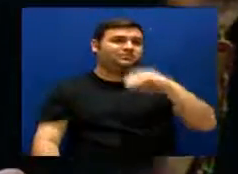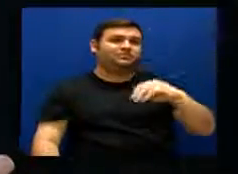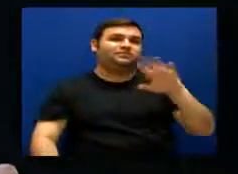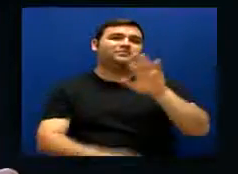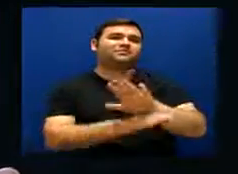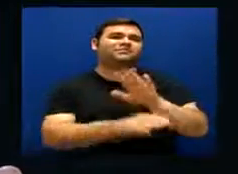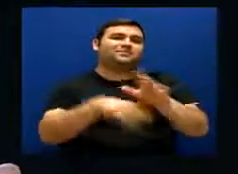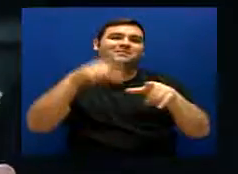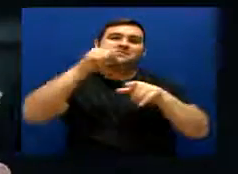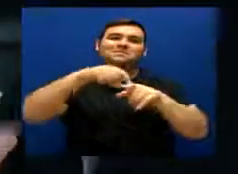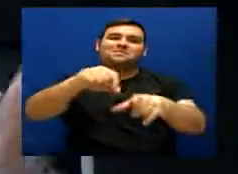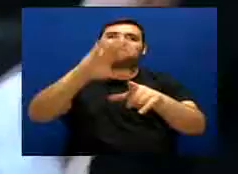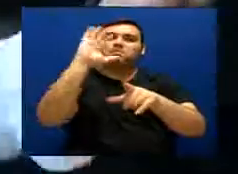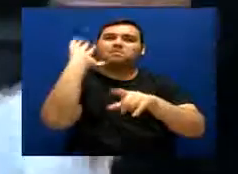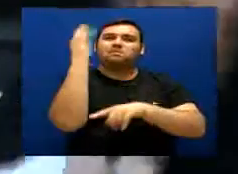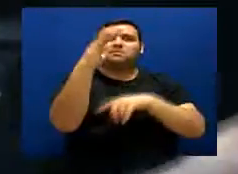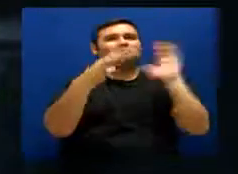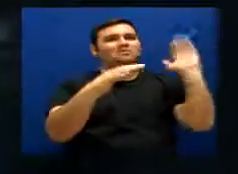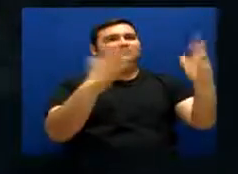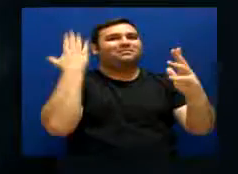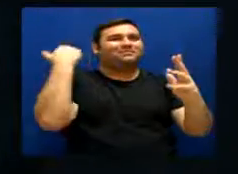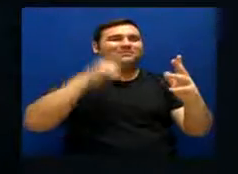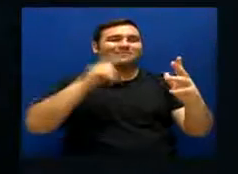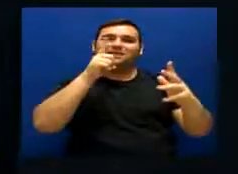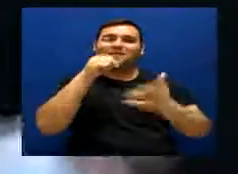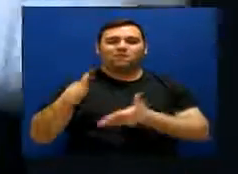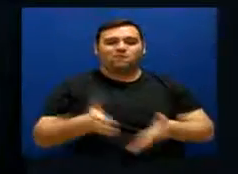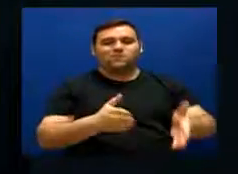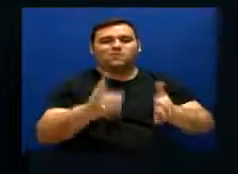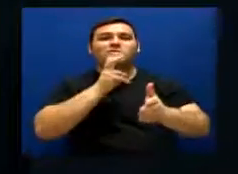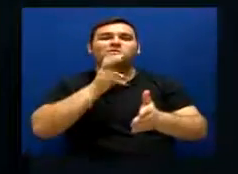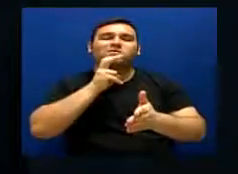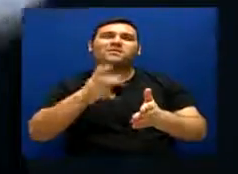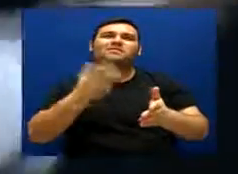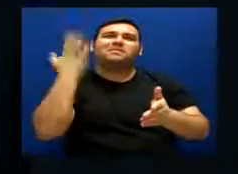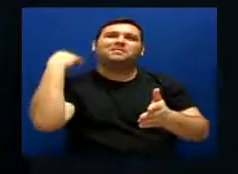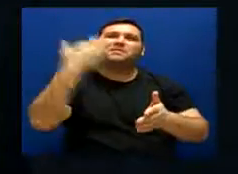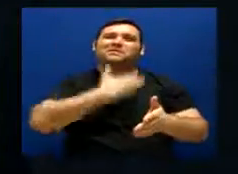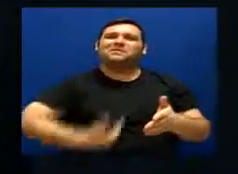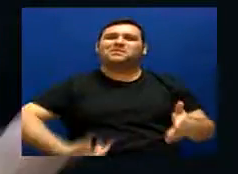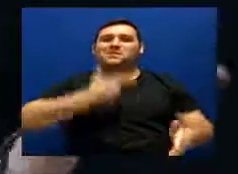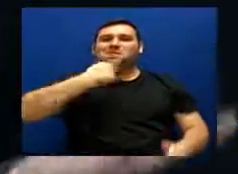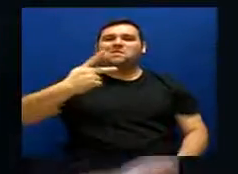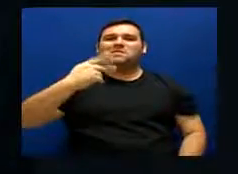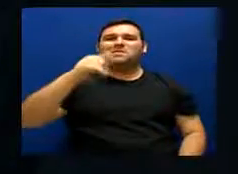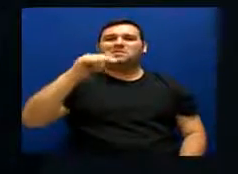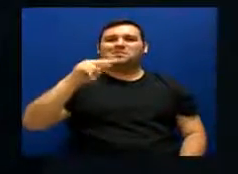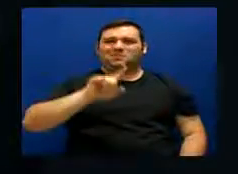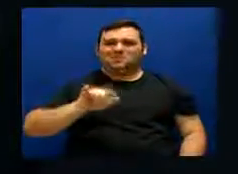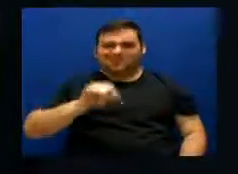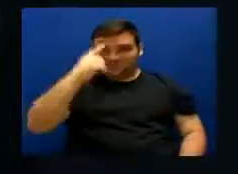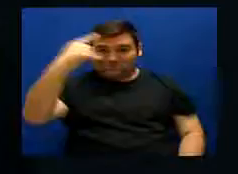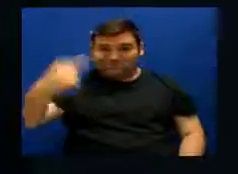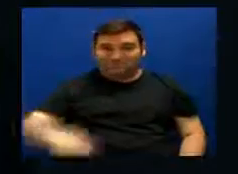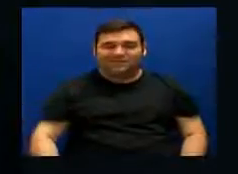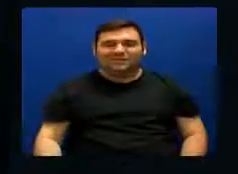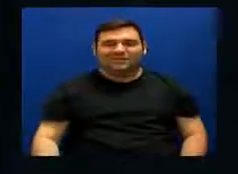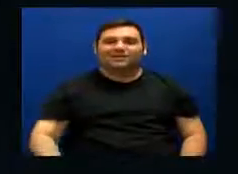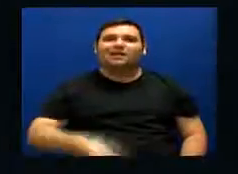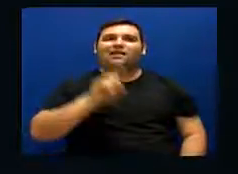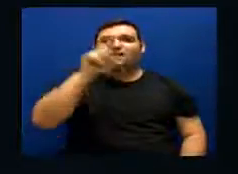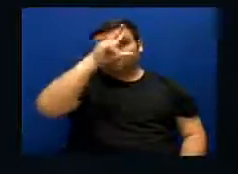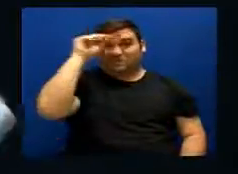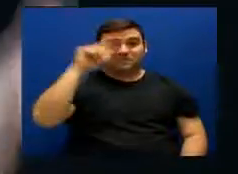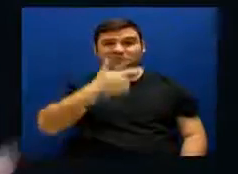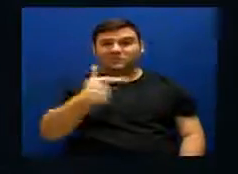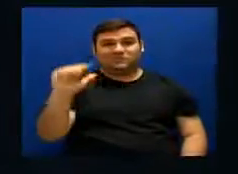da cidade e plantio de árvores, que nós plantamos na beira do Rio Sorocaba, no governo do Panunzi anterior. O senhor se lembra disso? Aqui no Passo,